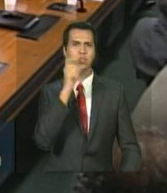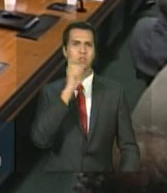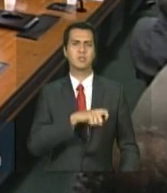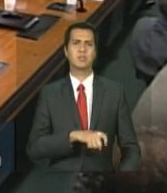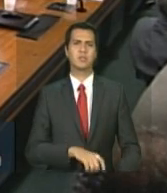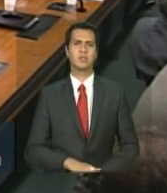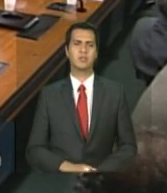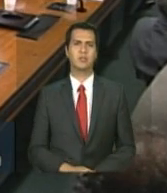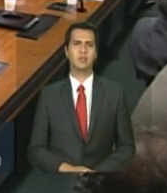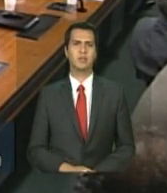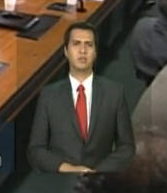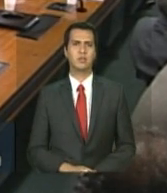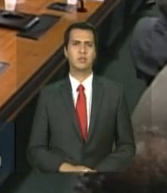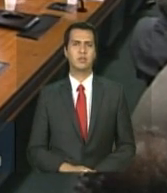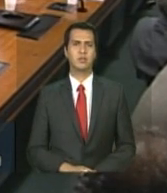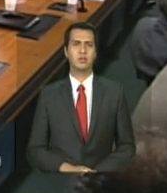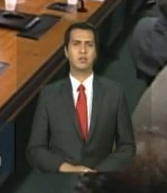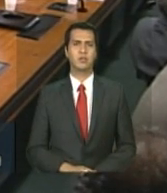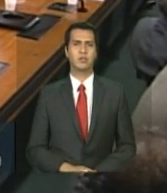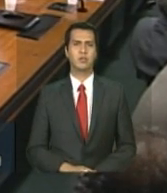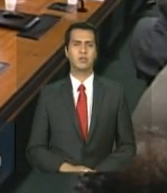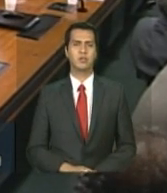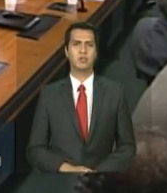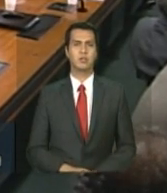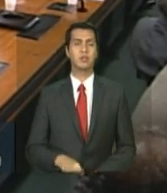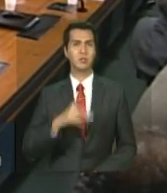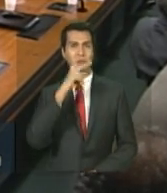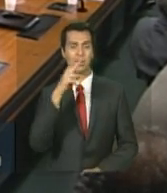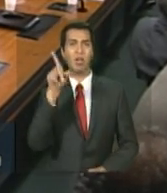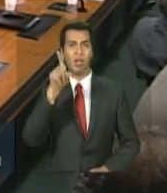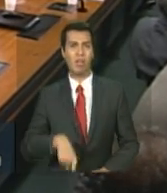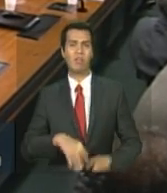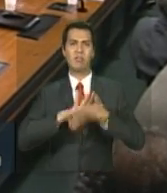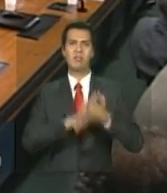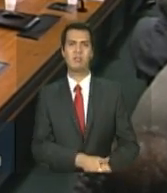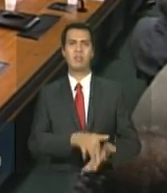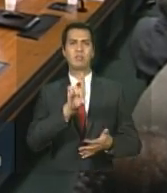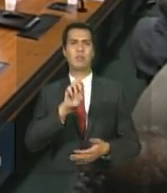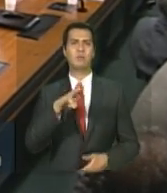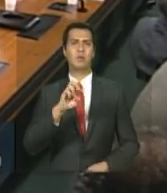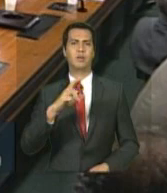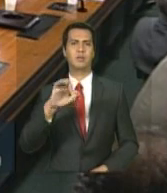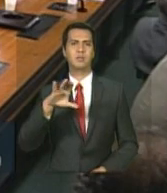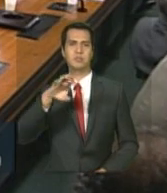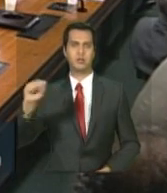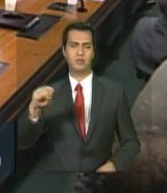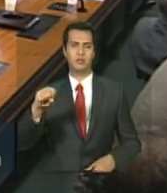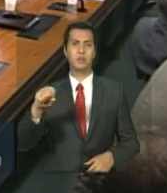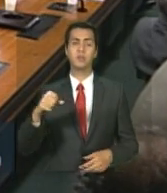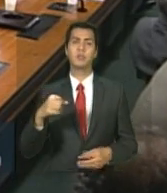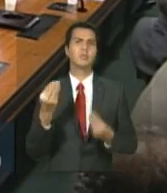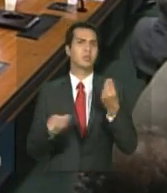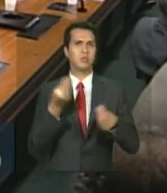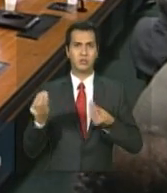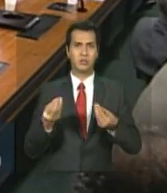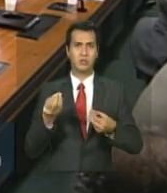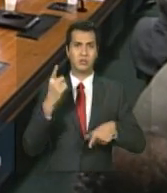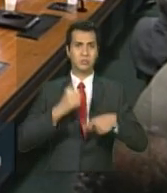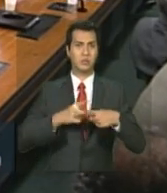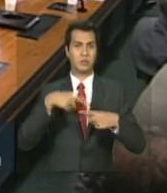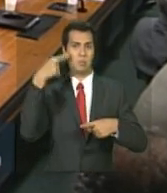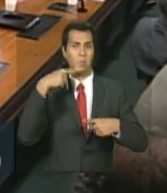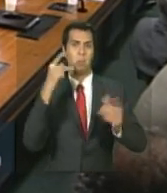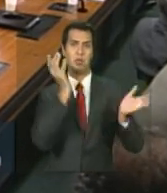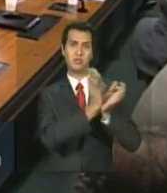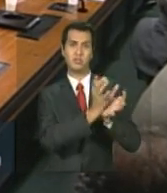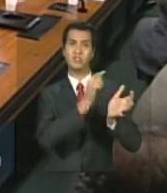Creio que é uma ameaça grave à democracia, porque tenta desqualificar um partido, com a